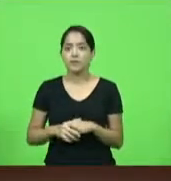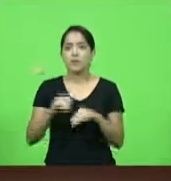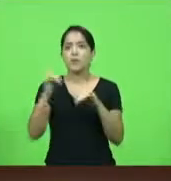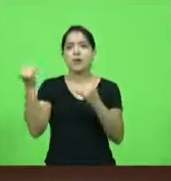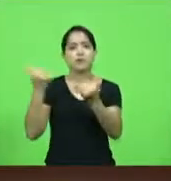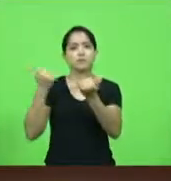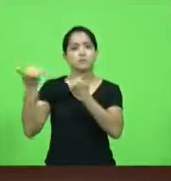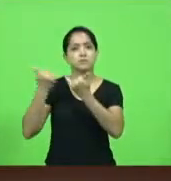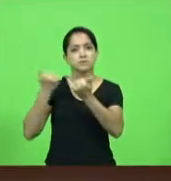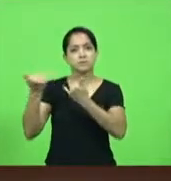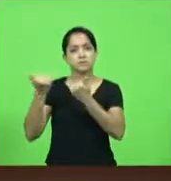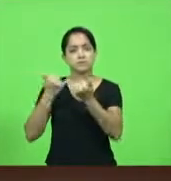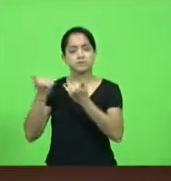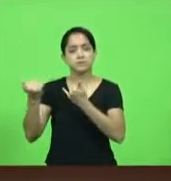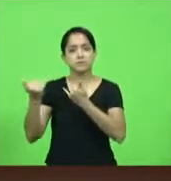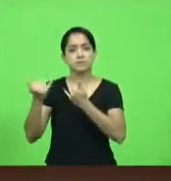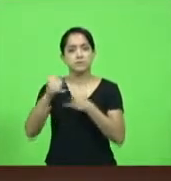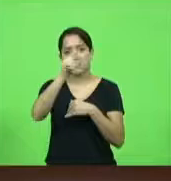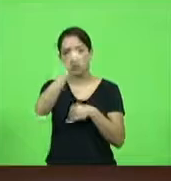que o governador